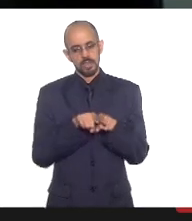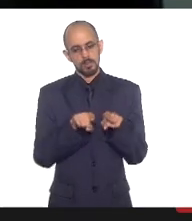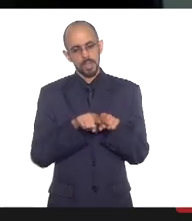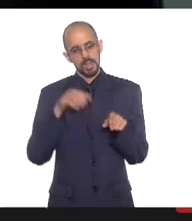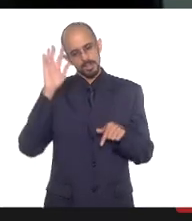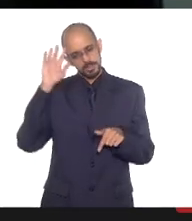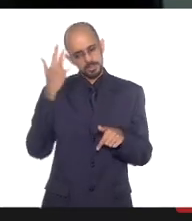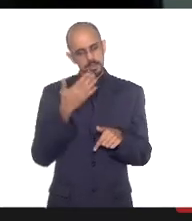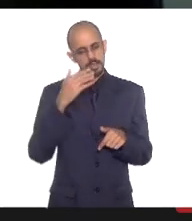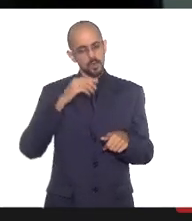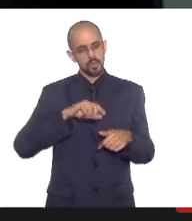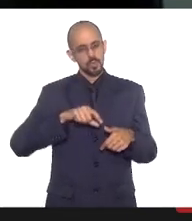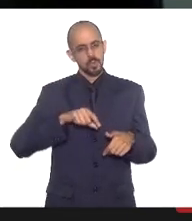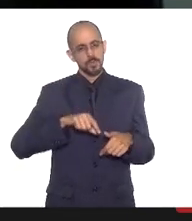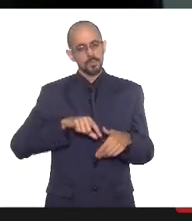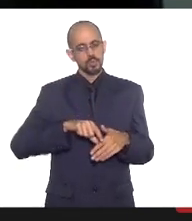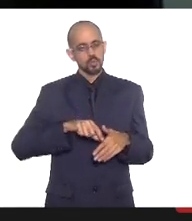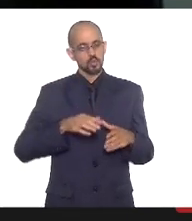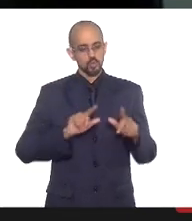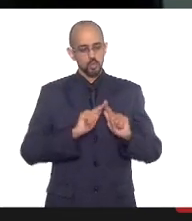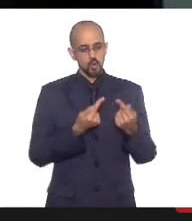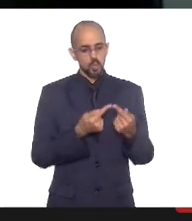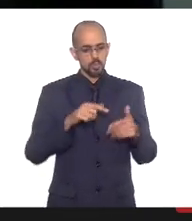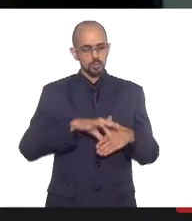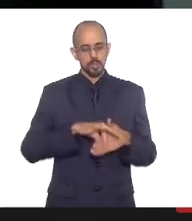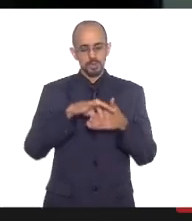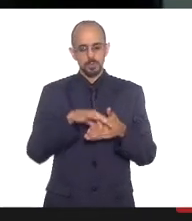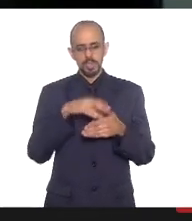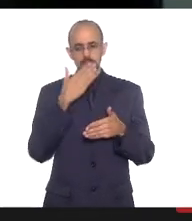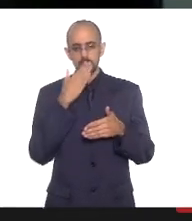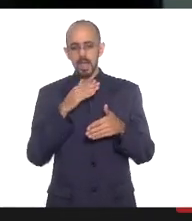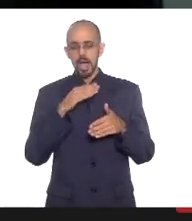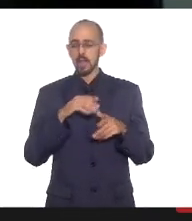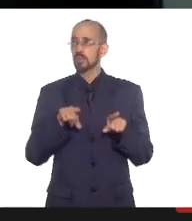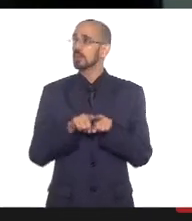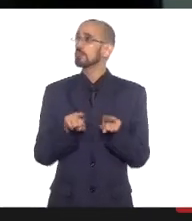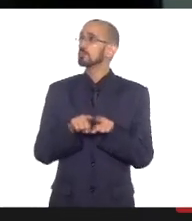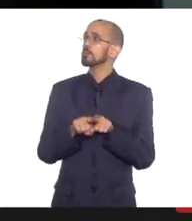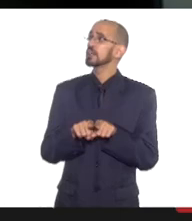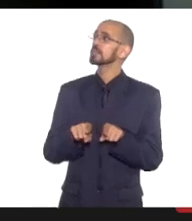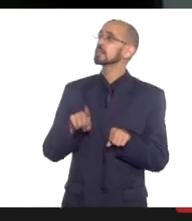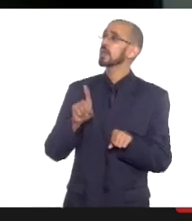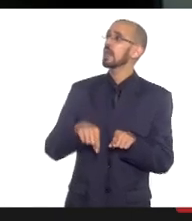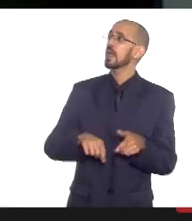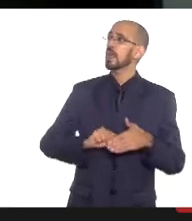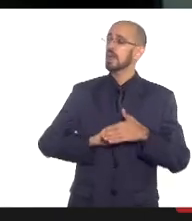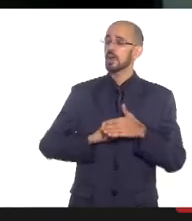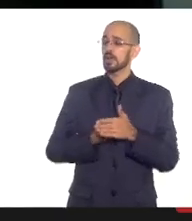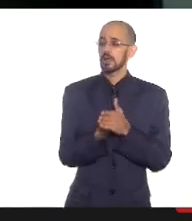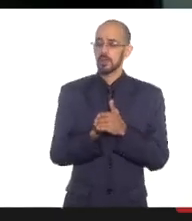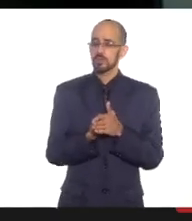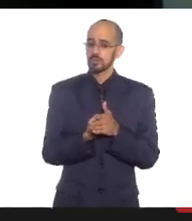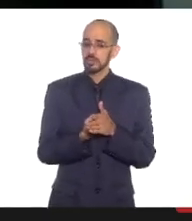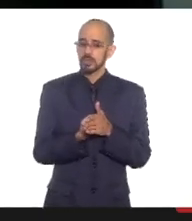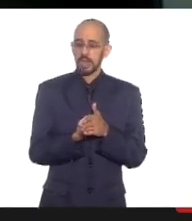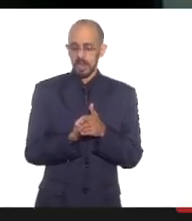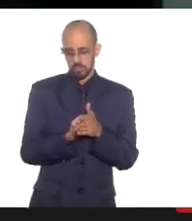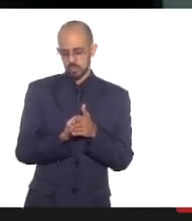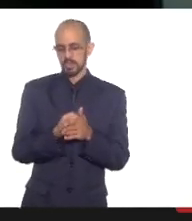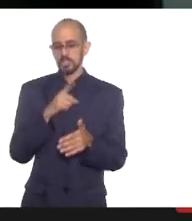prioridades e quais são os entraves e a secretaria tem para cumprir as determinações legais